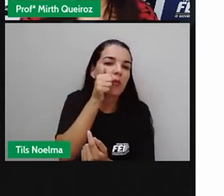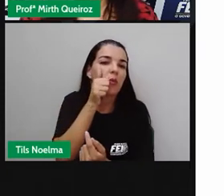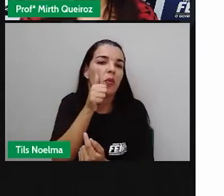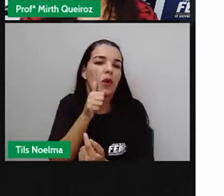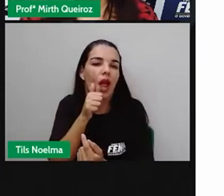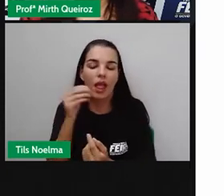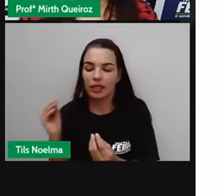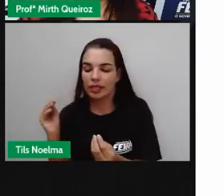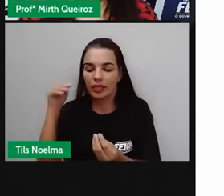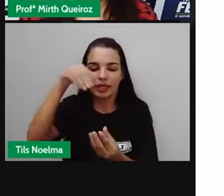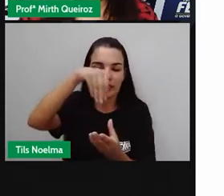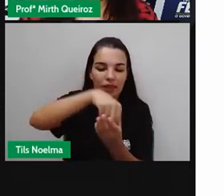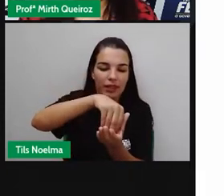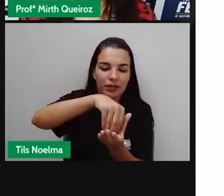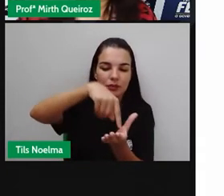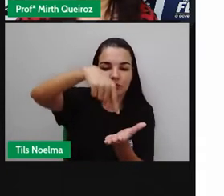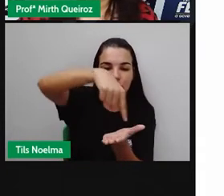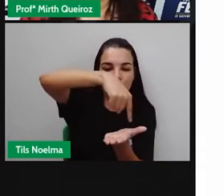de dentro, né?